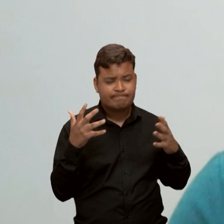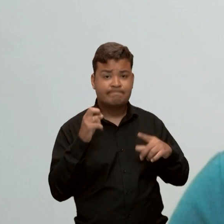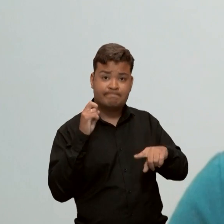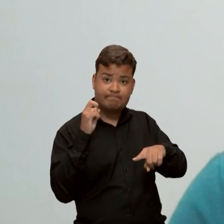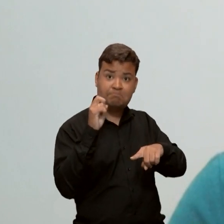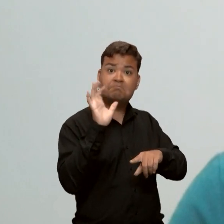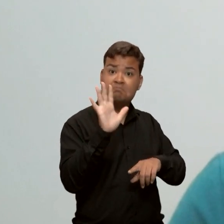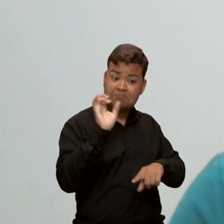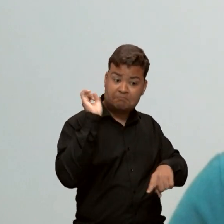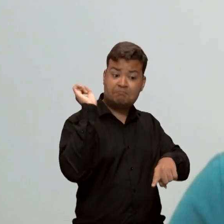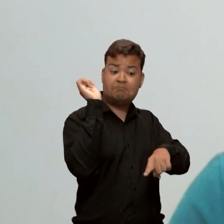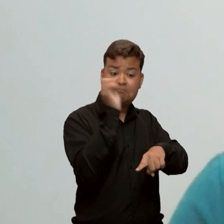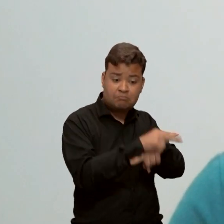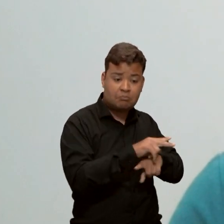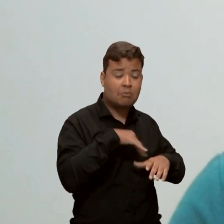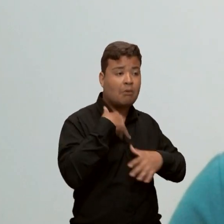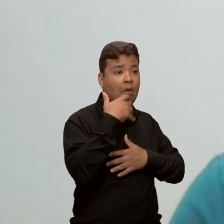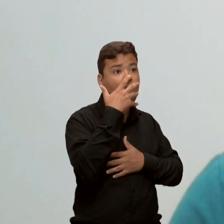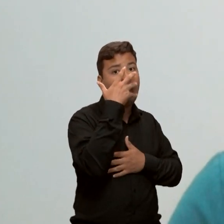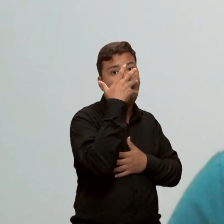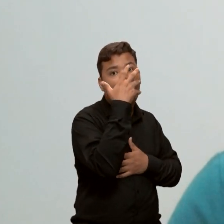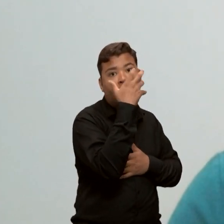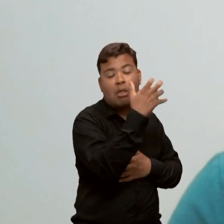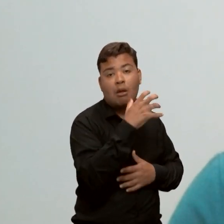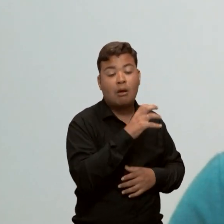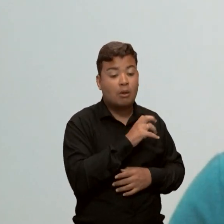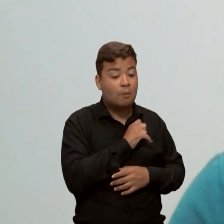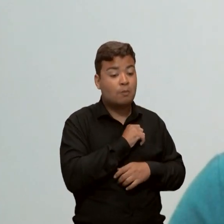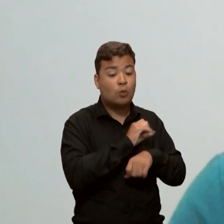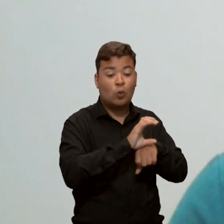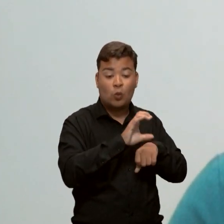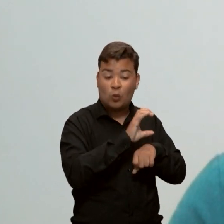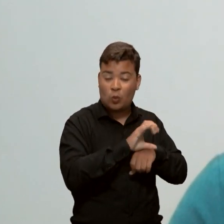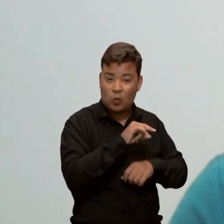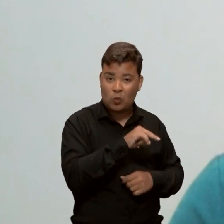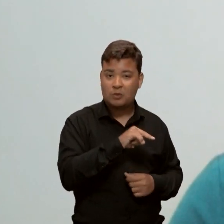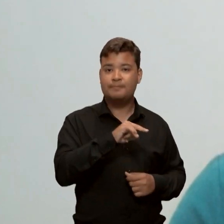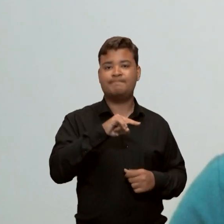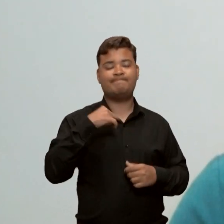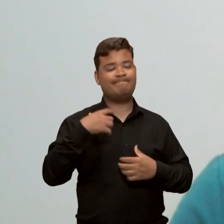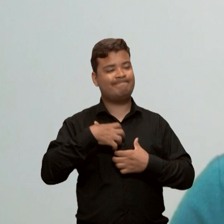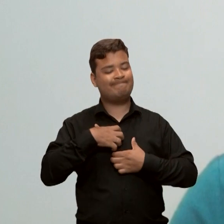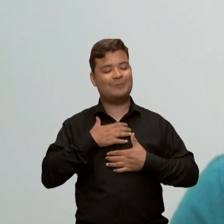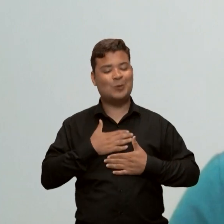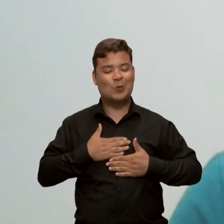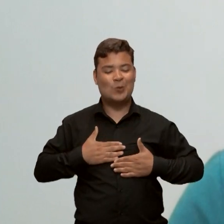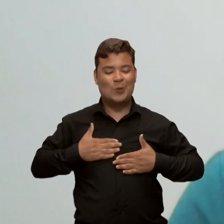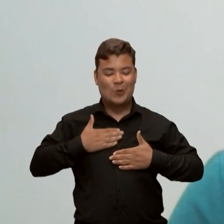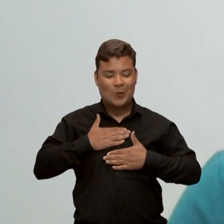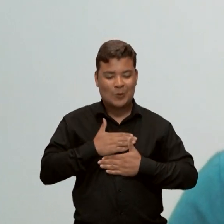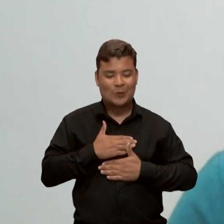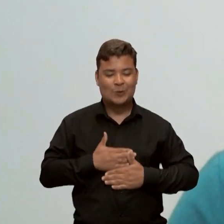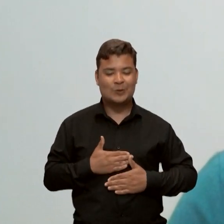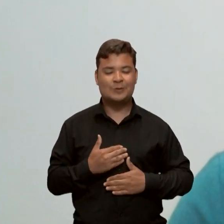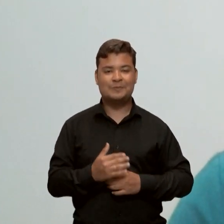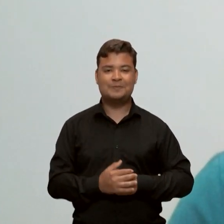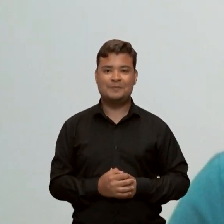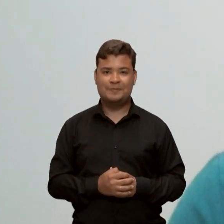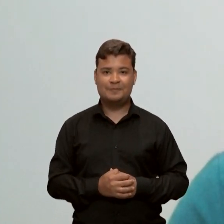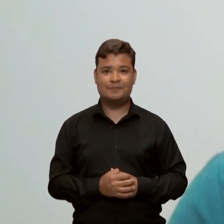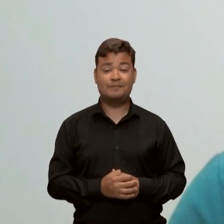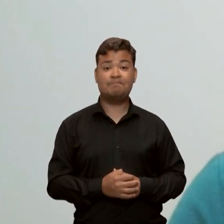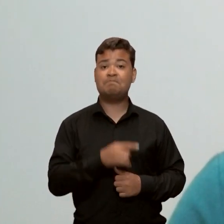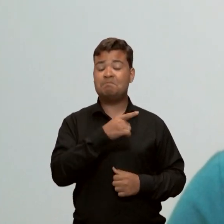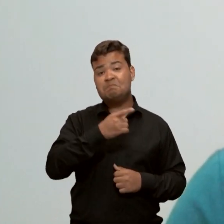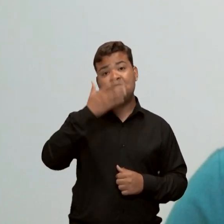acabaram se apaixonando pelas disciplinas, se apaixonando pelo curso. Isso deixa a gente muito contente e mostra que realmente a